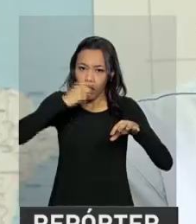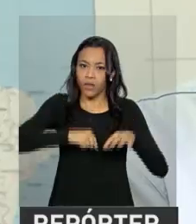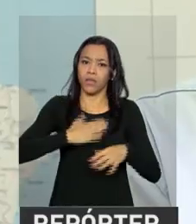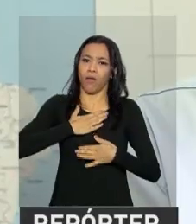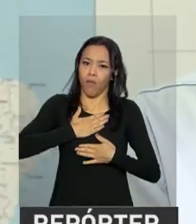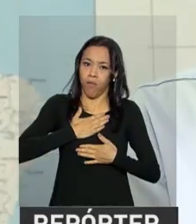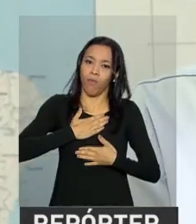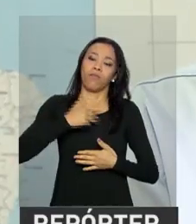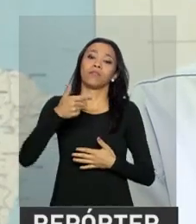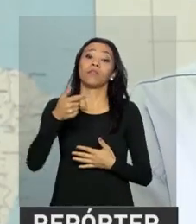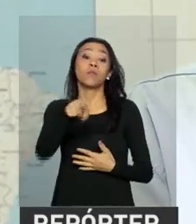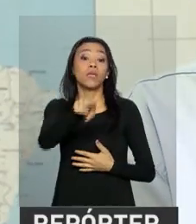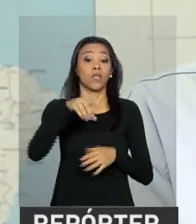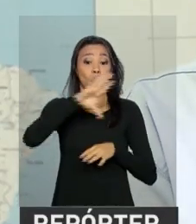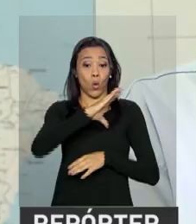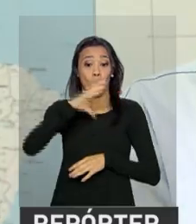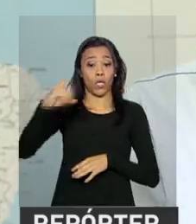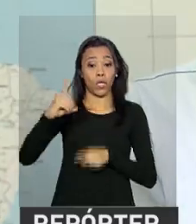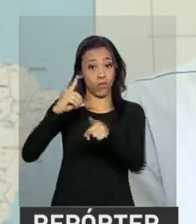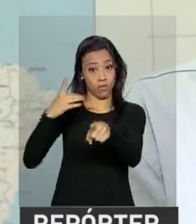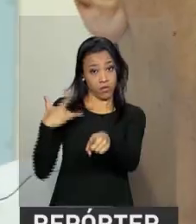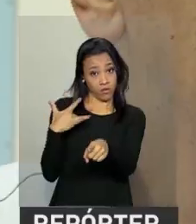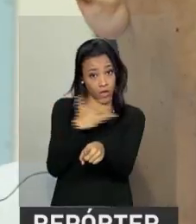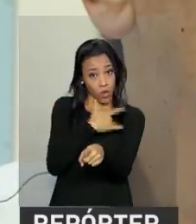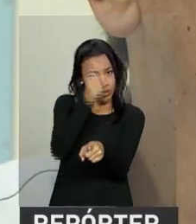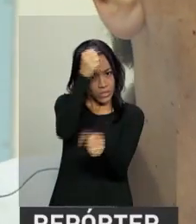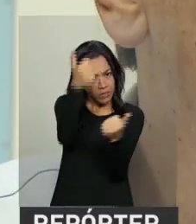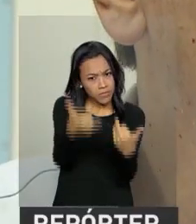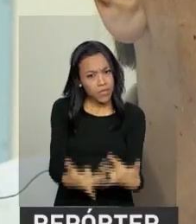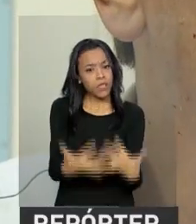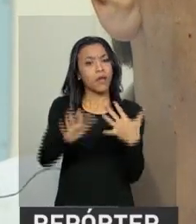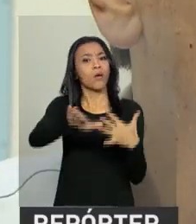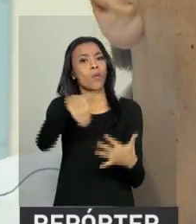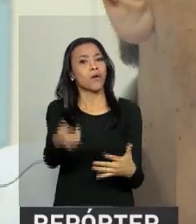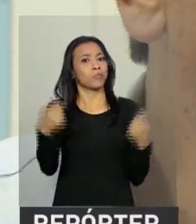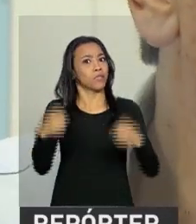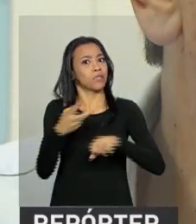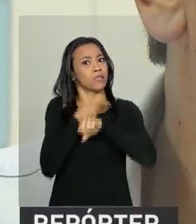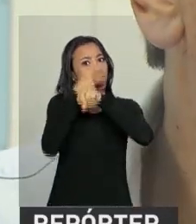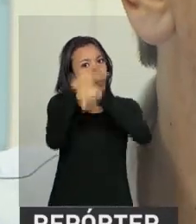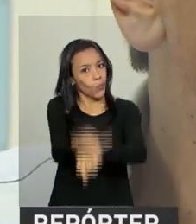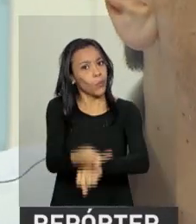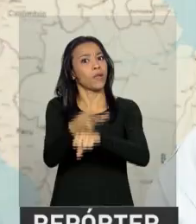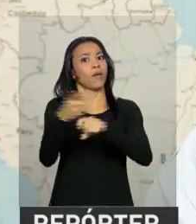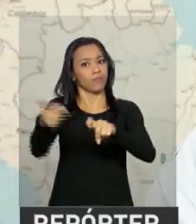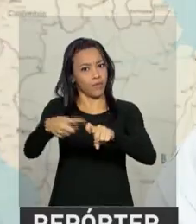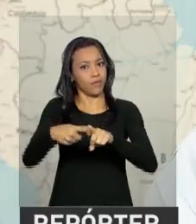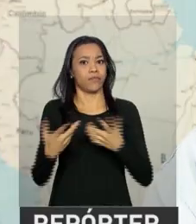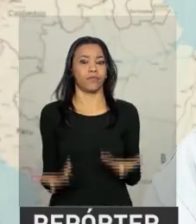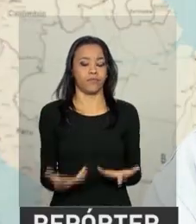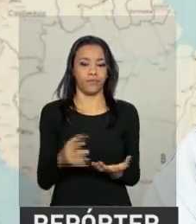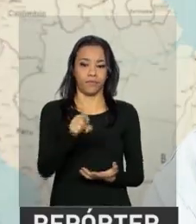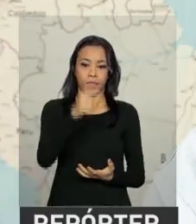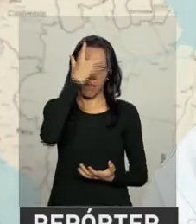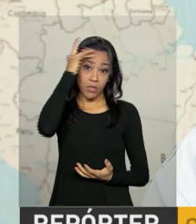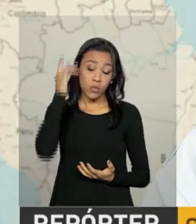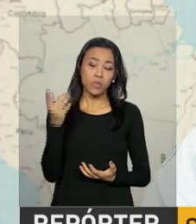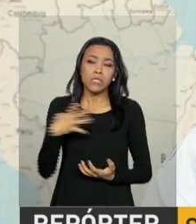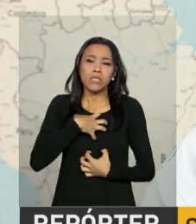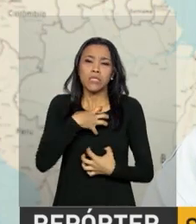seca. O coordenador do Ministério da Saúde explica quando é necessário procurar ajuda médica. Se a pessoa começa a